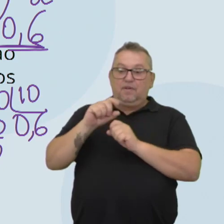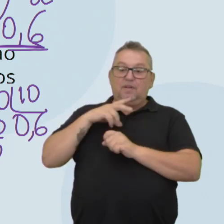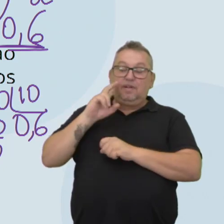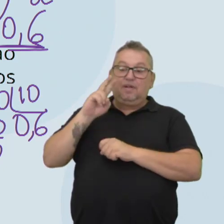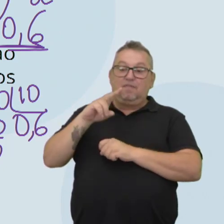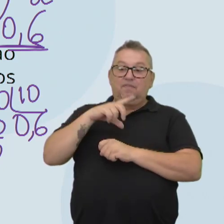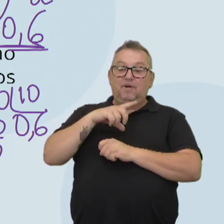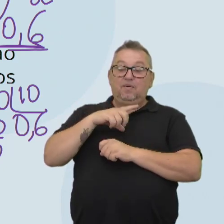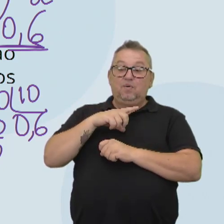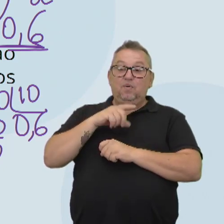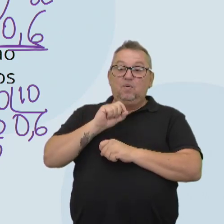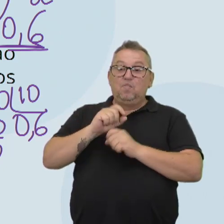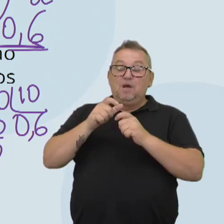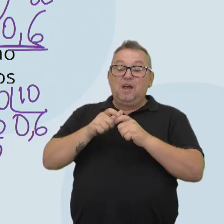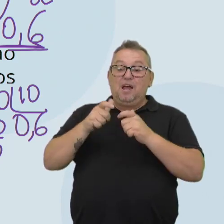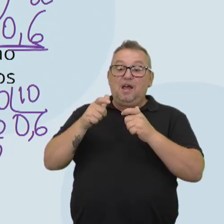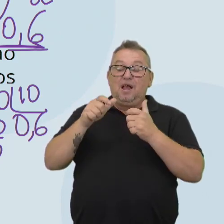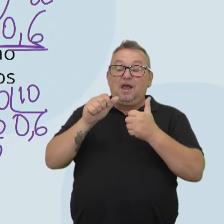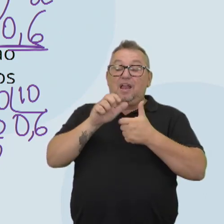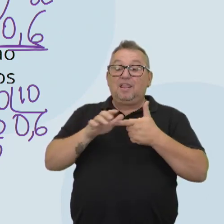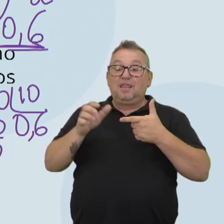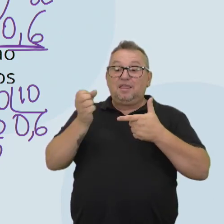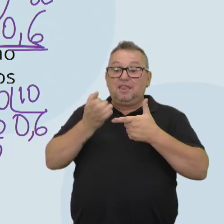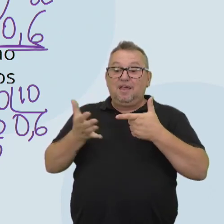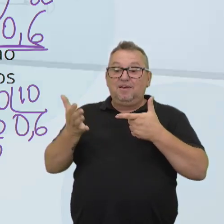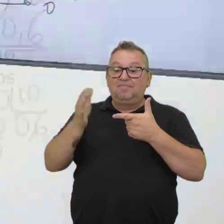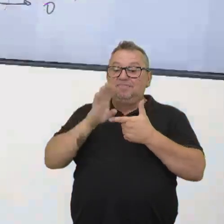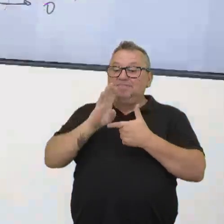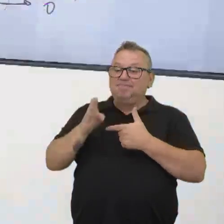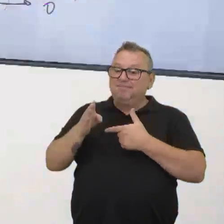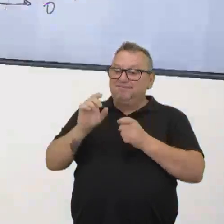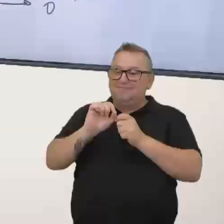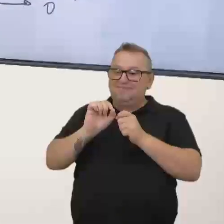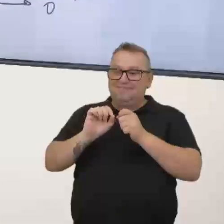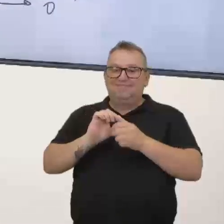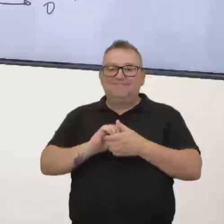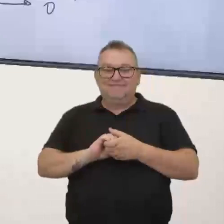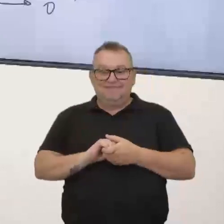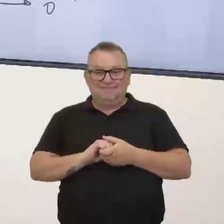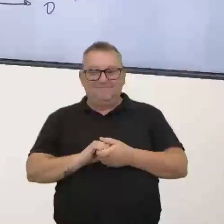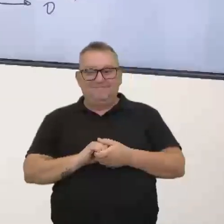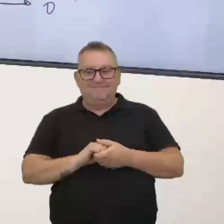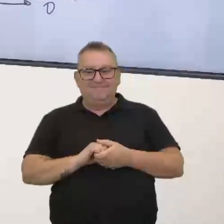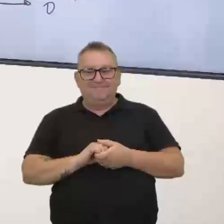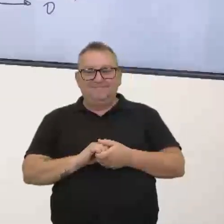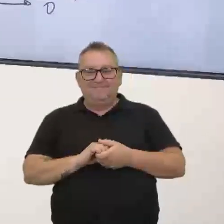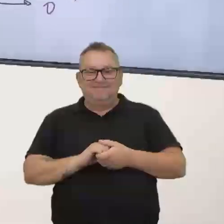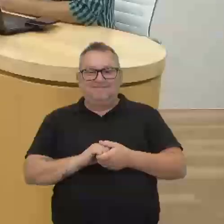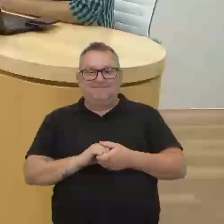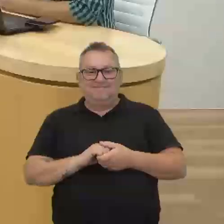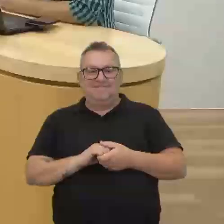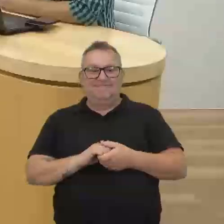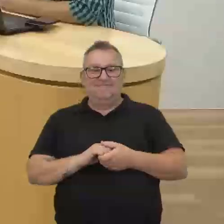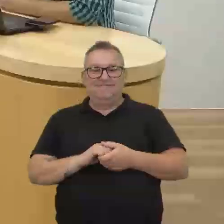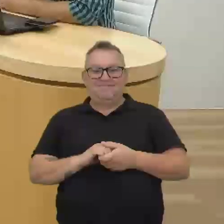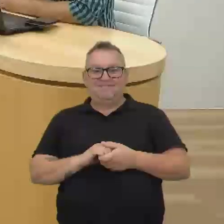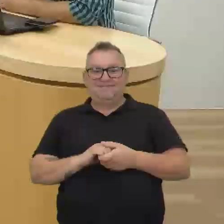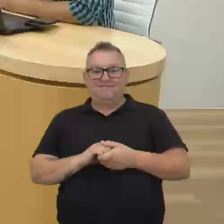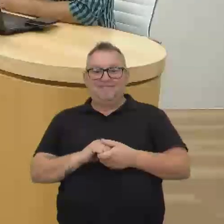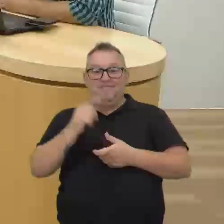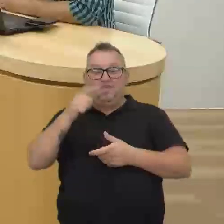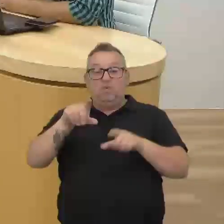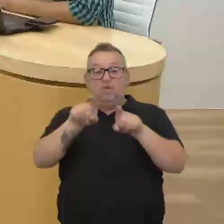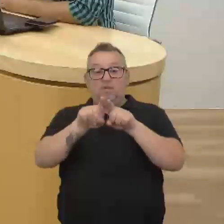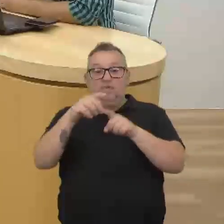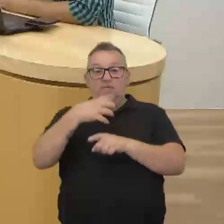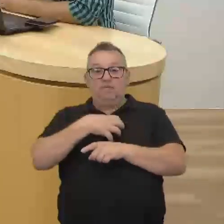tem uma grandeza, uma relação de grandezas diretamente proporcionais. Certo, Tony? Show de bola. Gostei. Uma outra maneira